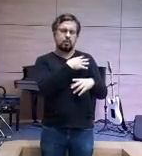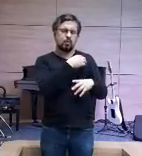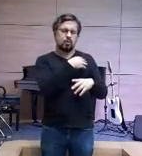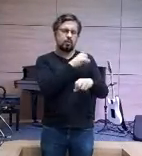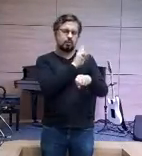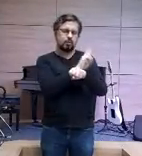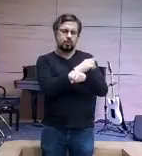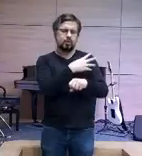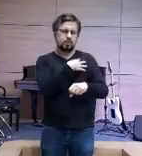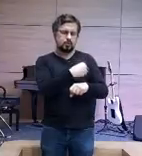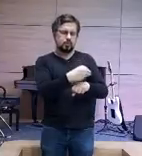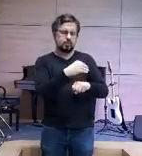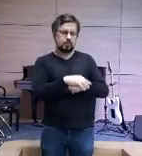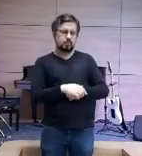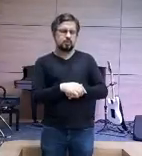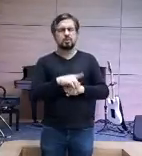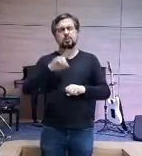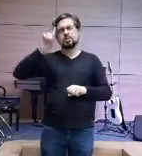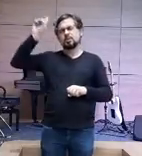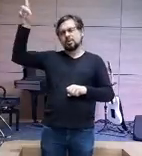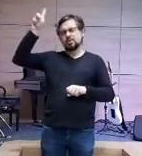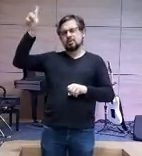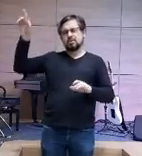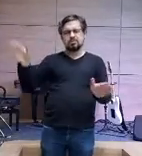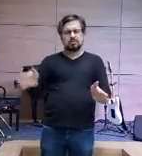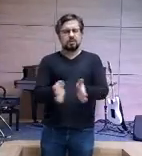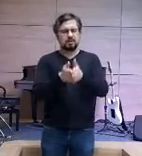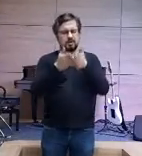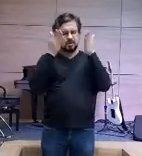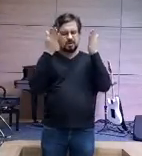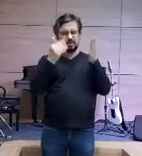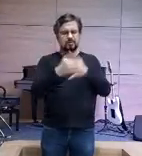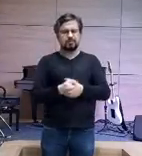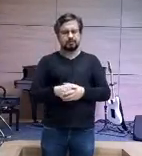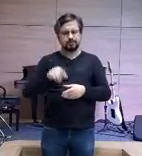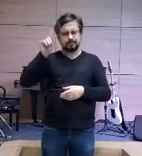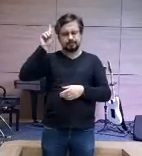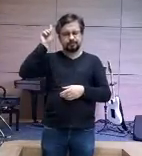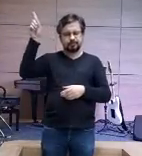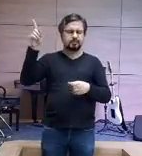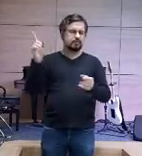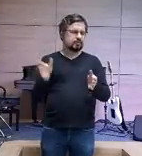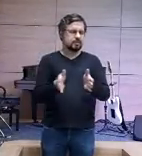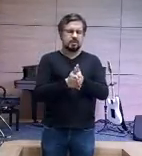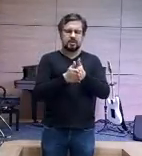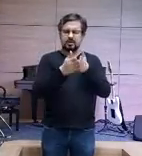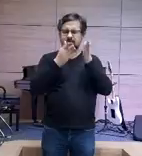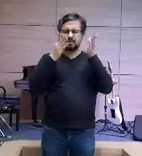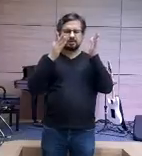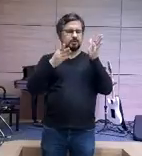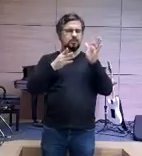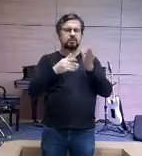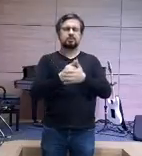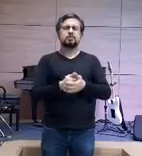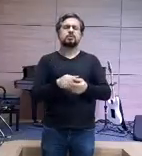E aí e tu és o Deus de Milagres tu és o Deus maravilhoso